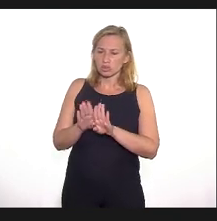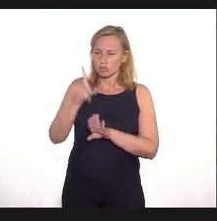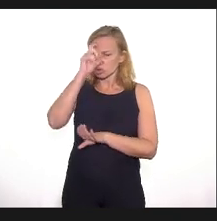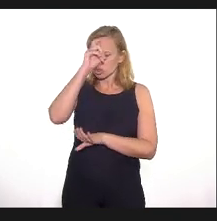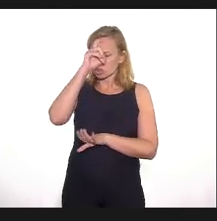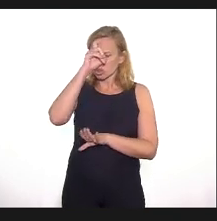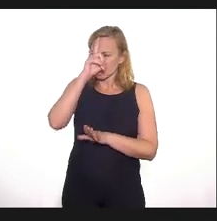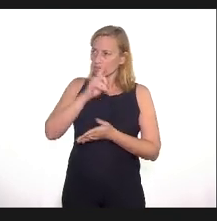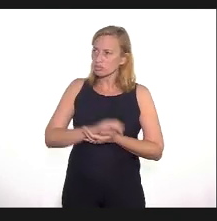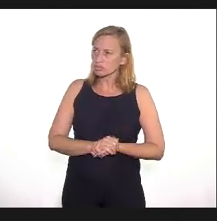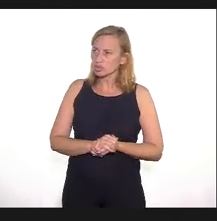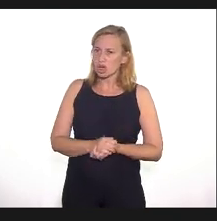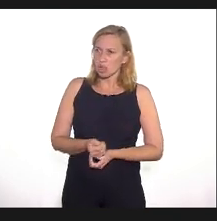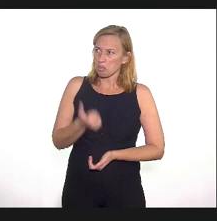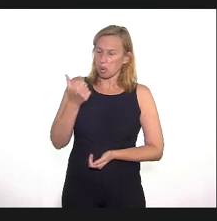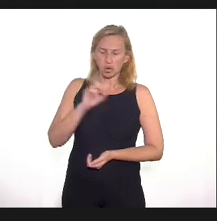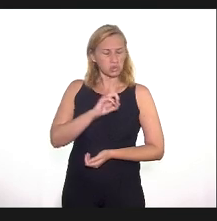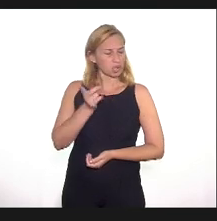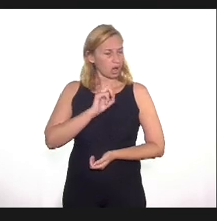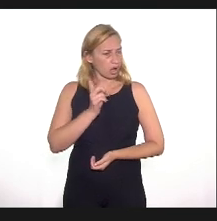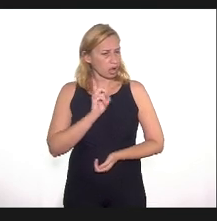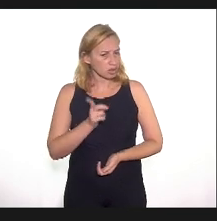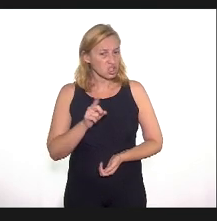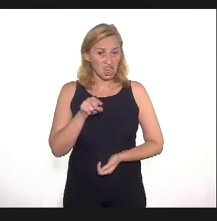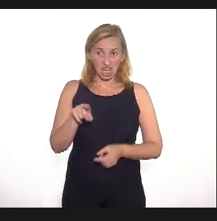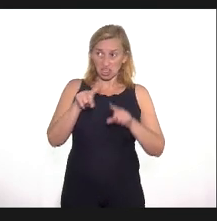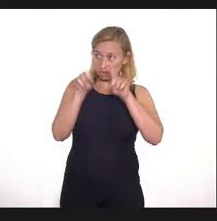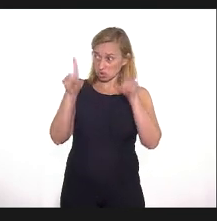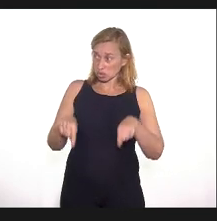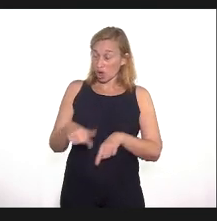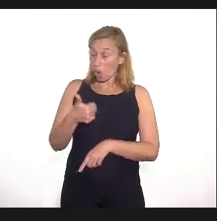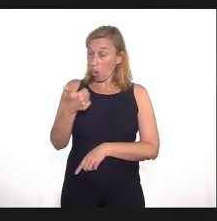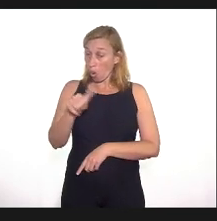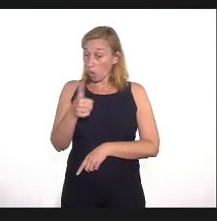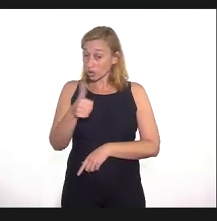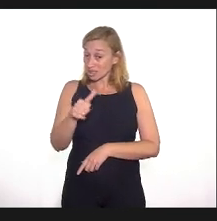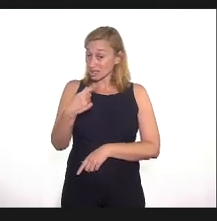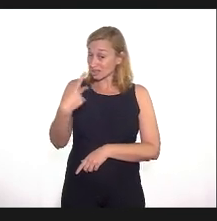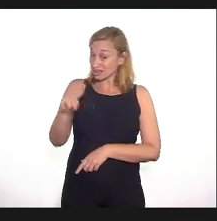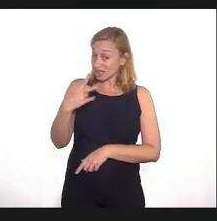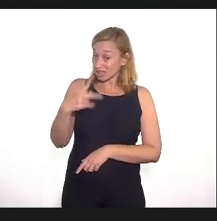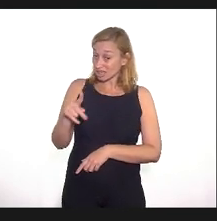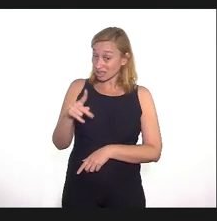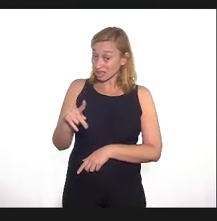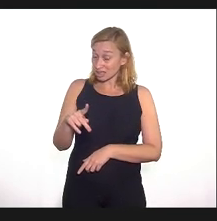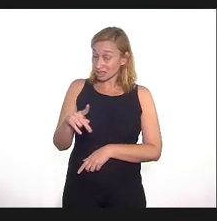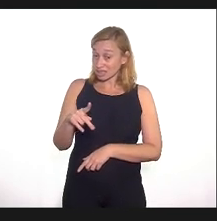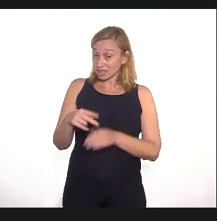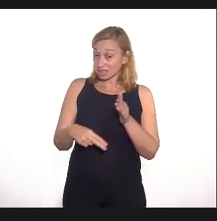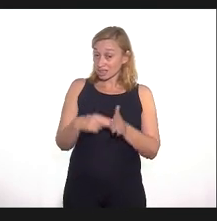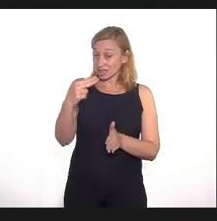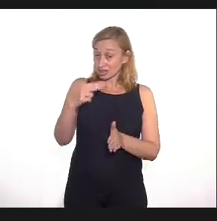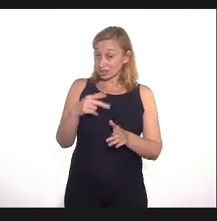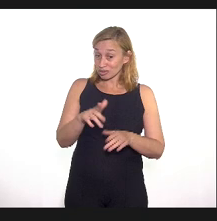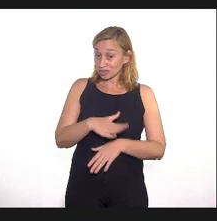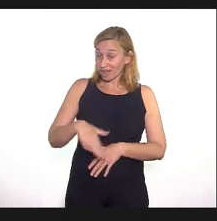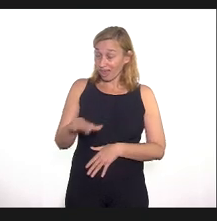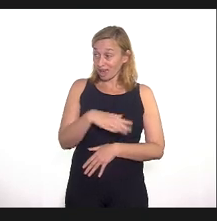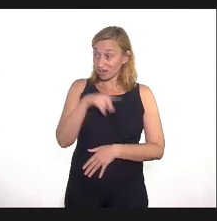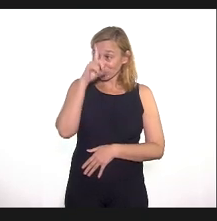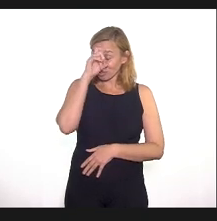Rocha? Esses funcionários, pelo menos 11 deles, estão no centro cirúrgico do Hospital